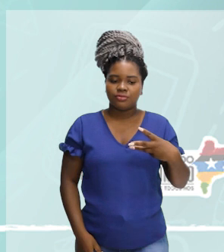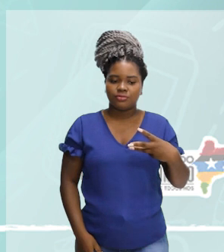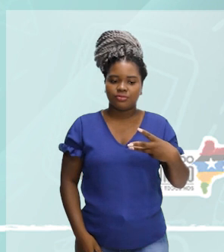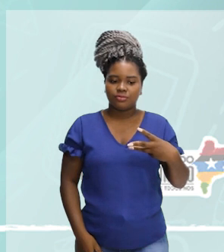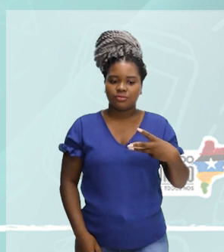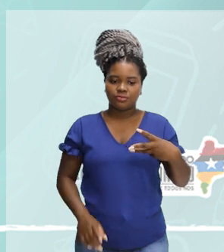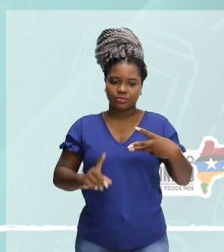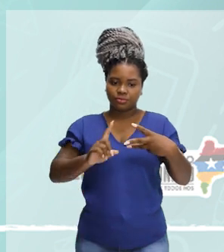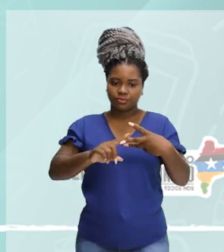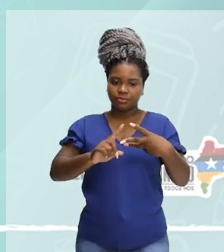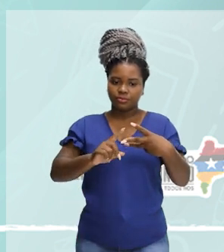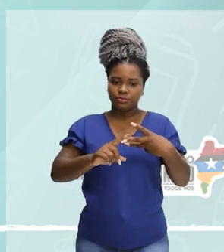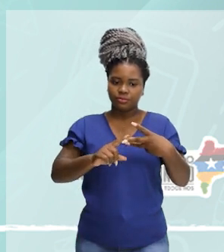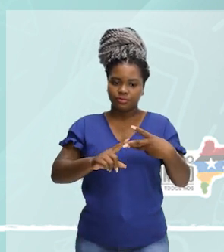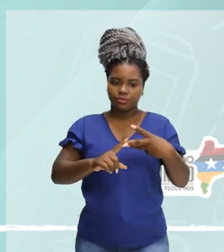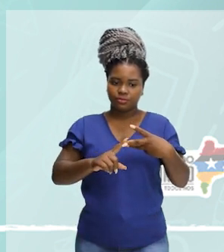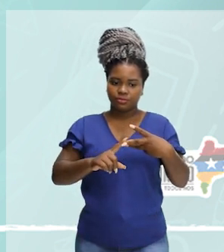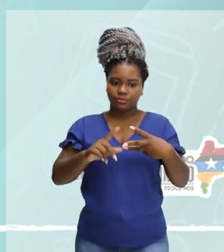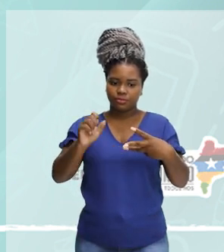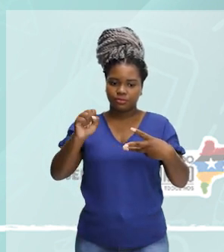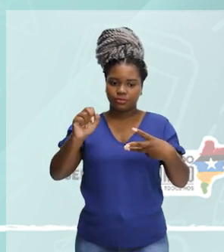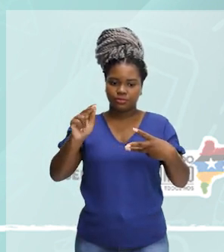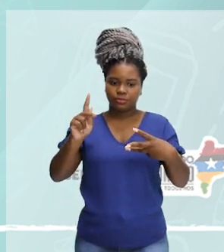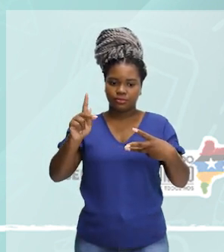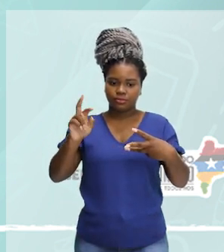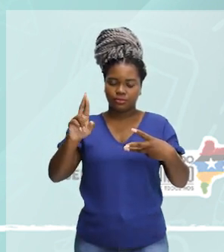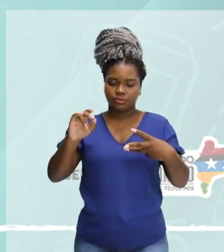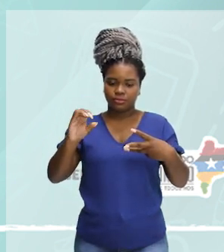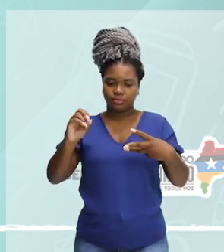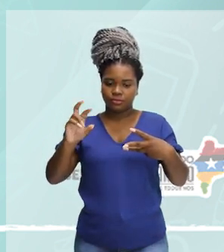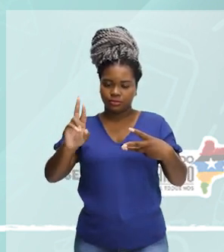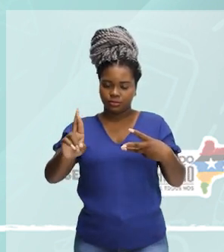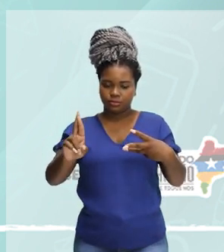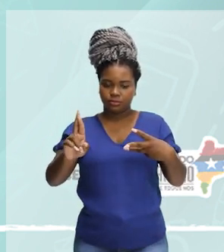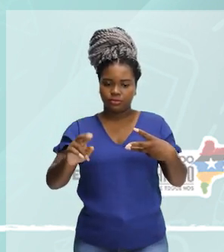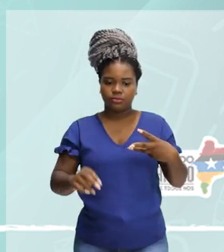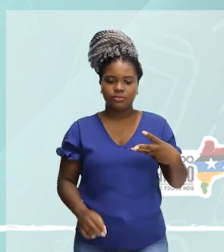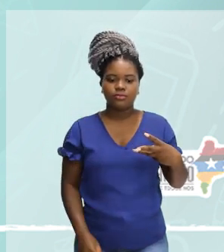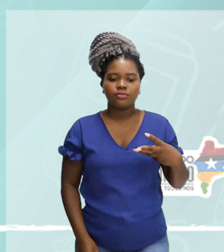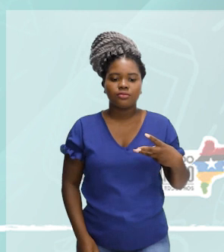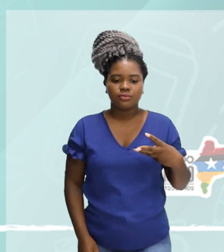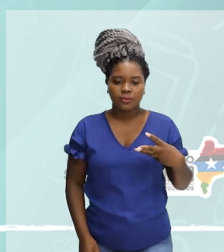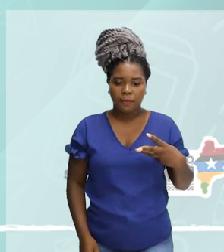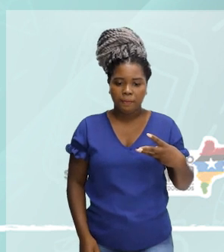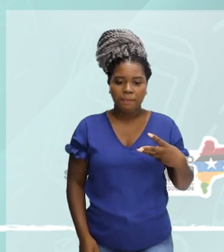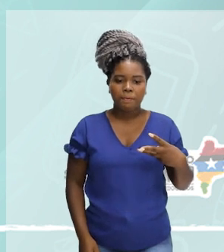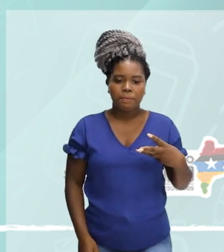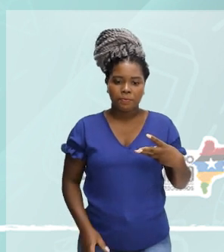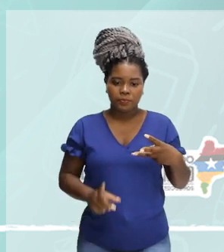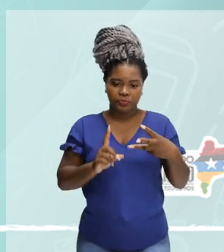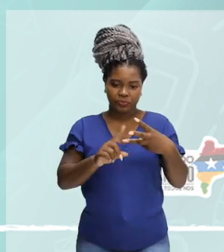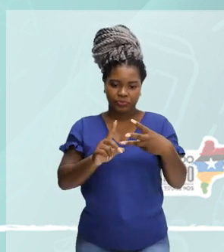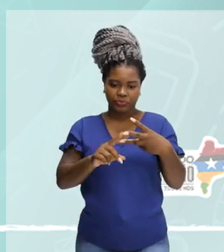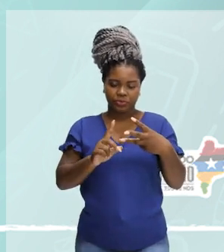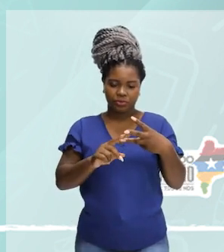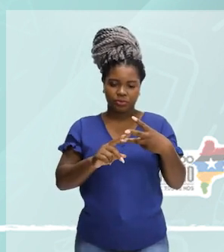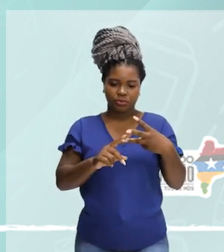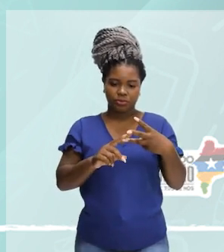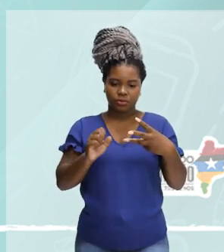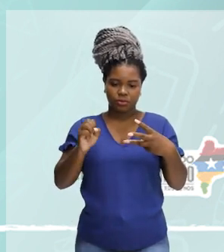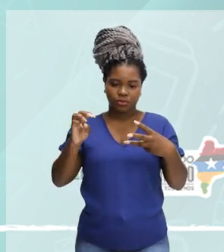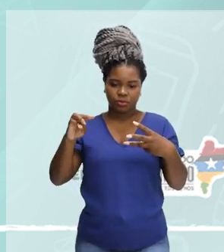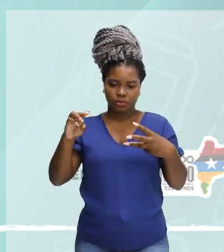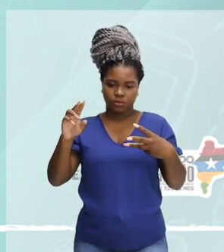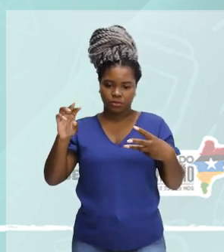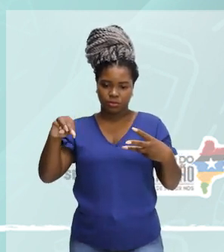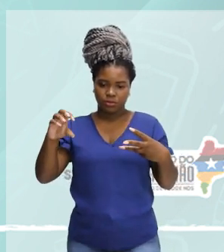alto. Grado comparativo, superior, superior. Grau superlativo, eu posso chamar de